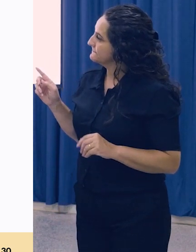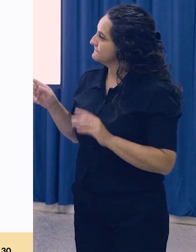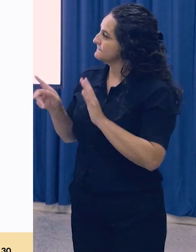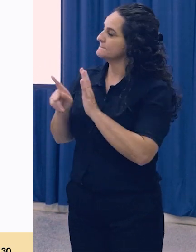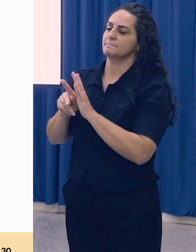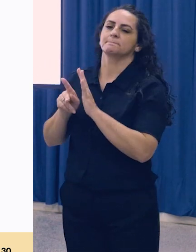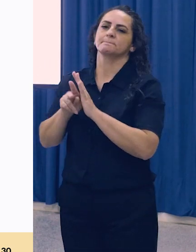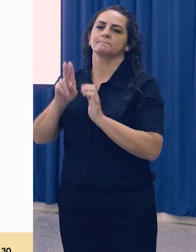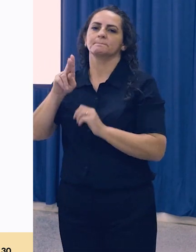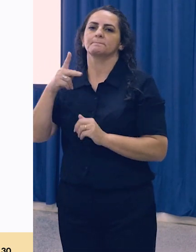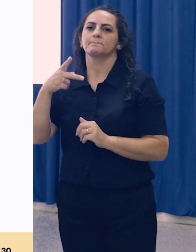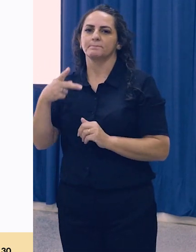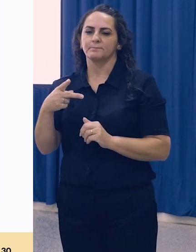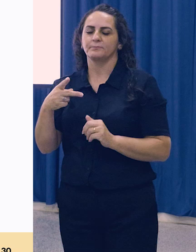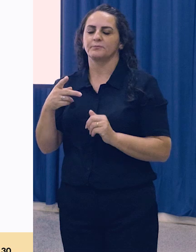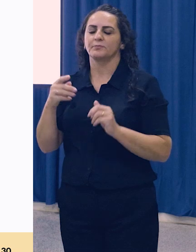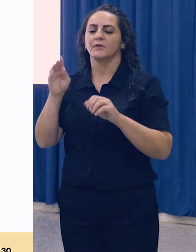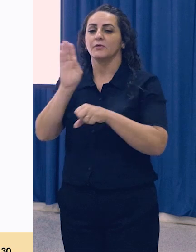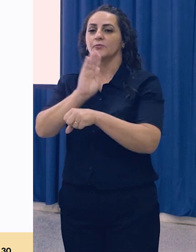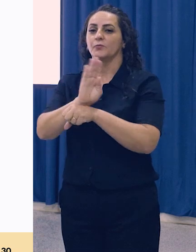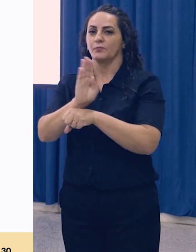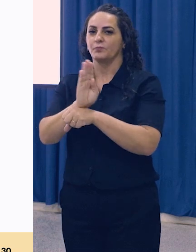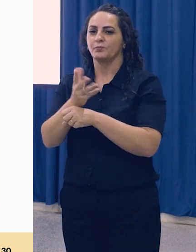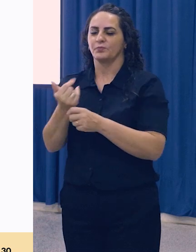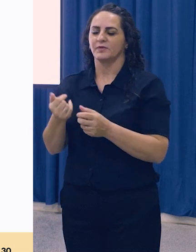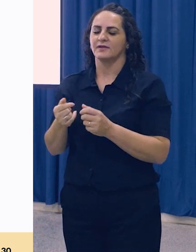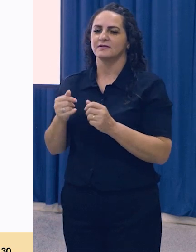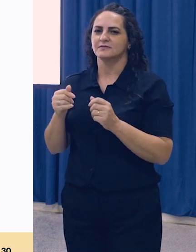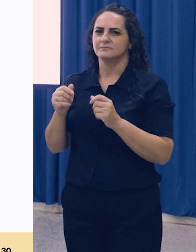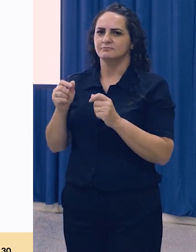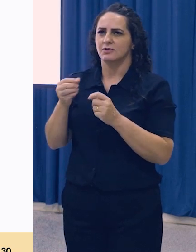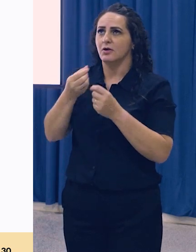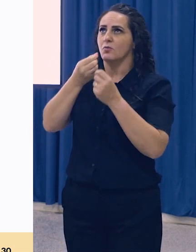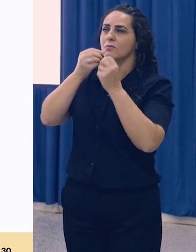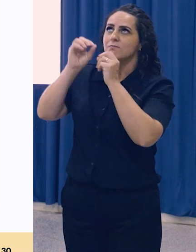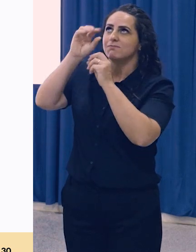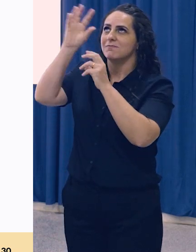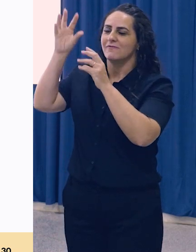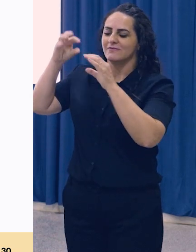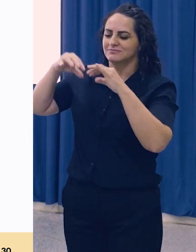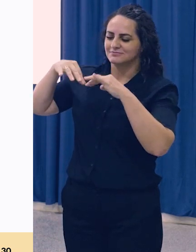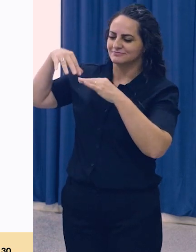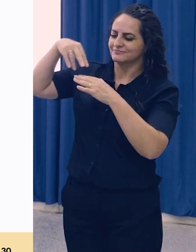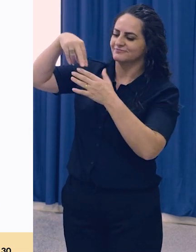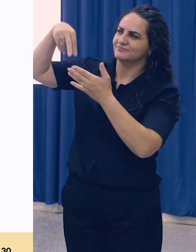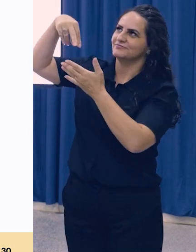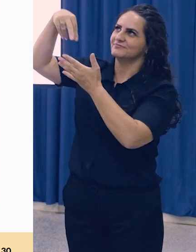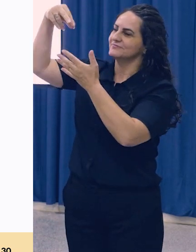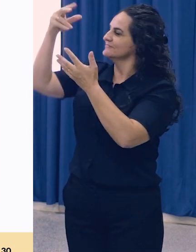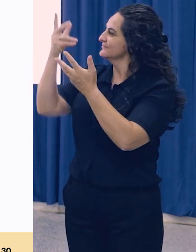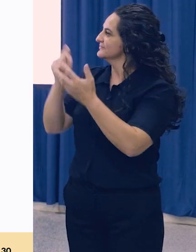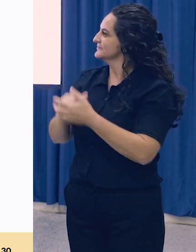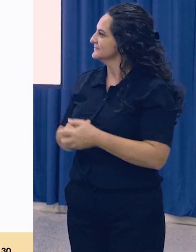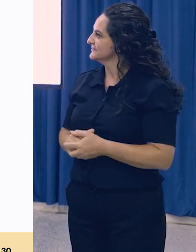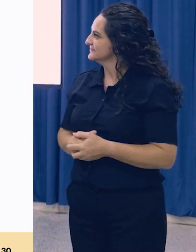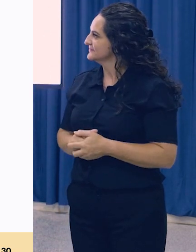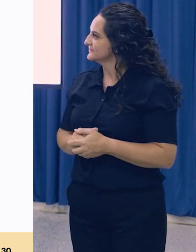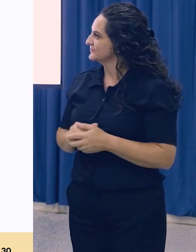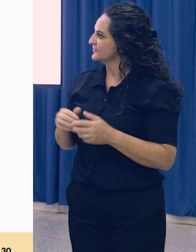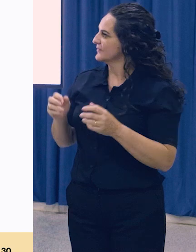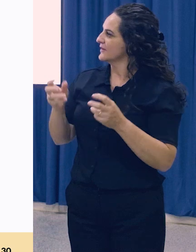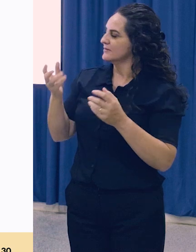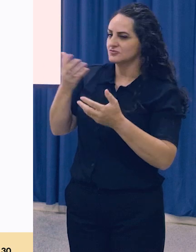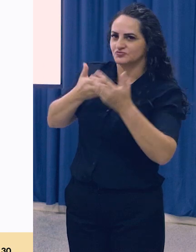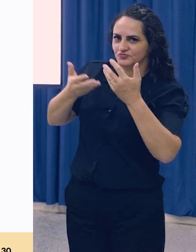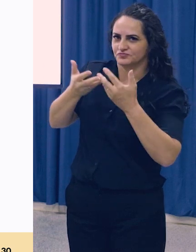que é uma animação, que, enfim, tem a ver com balões, eles voam com balões, então eles colocaram os balões ali, interagindo com